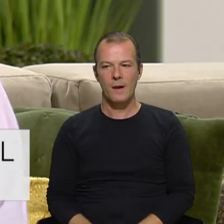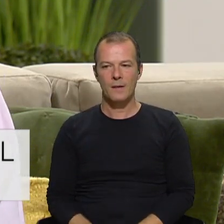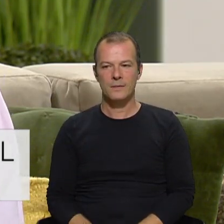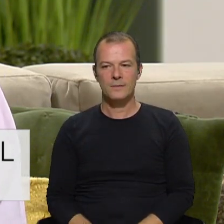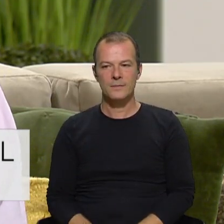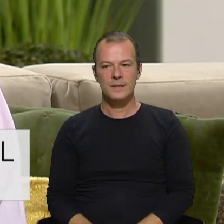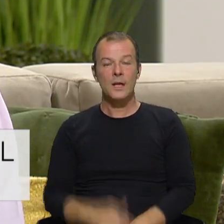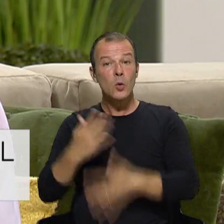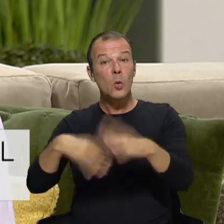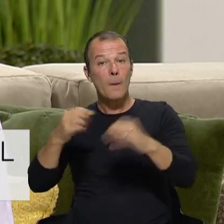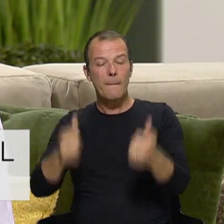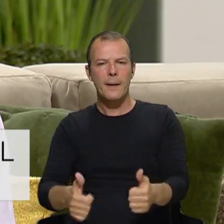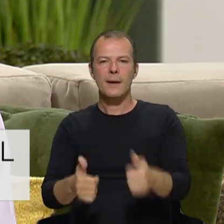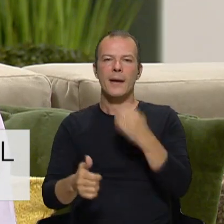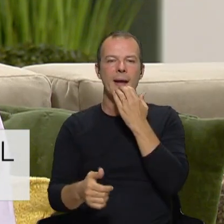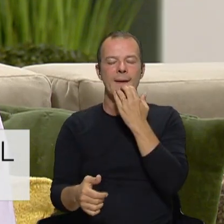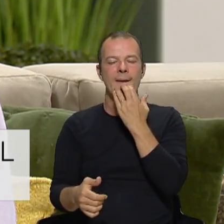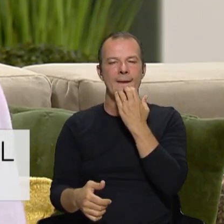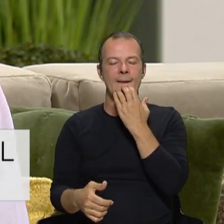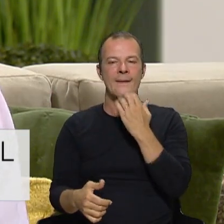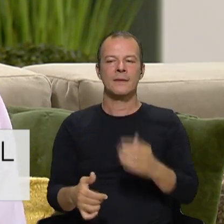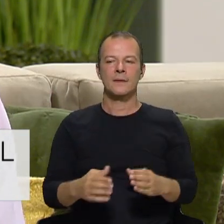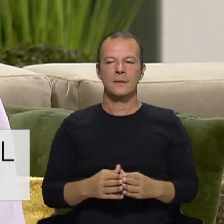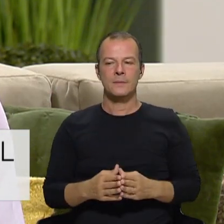E correu bastante bem, tive bastante